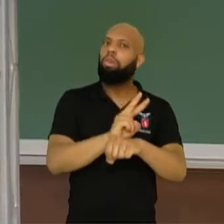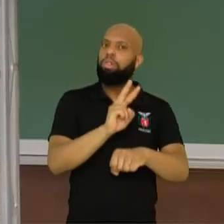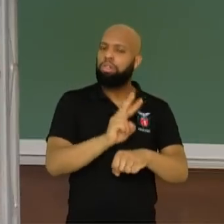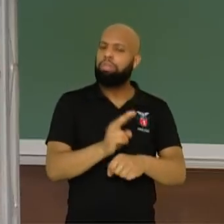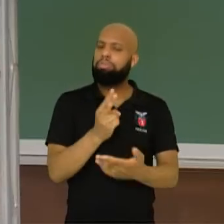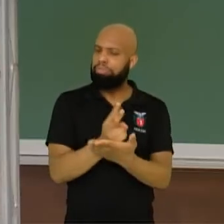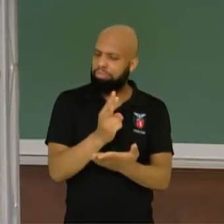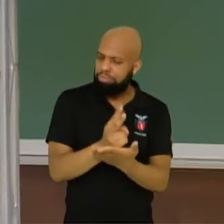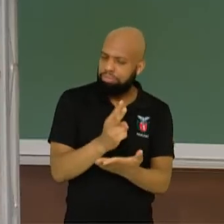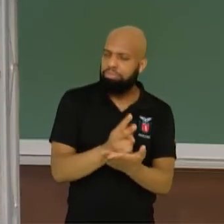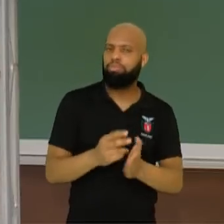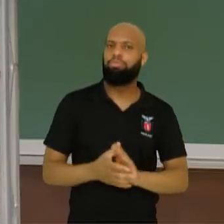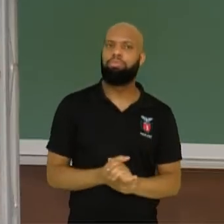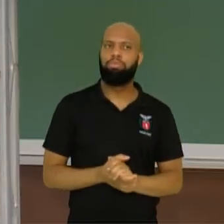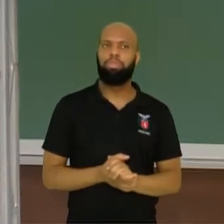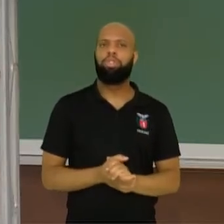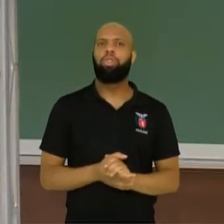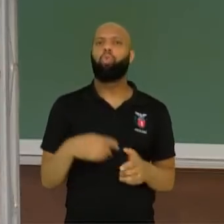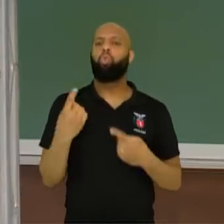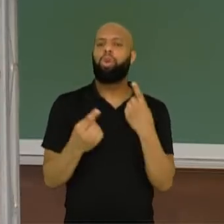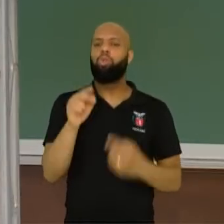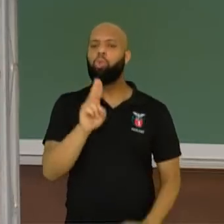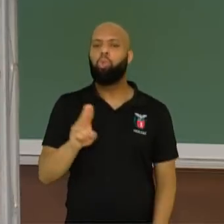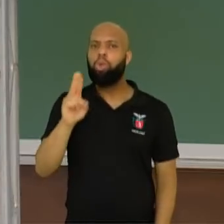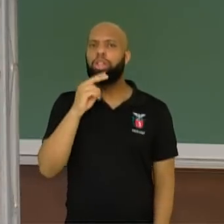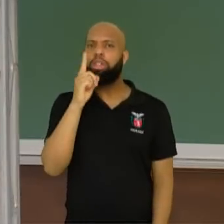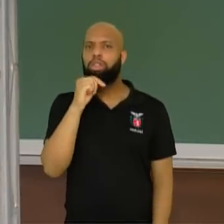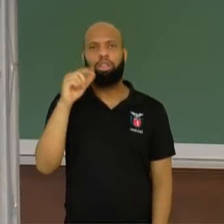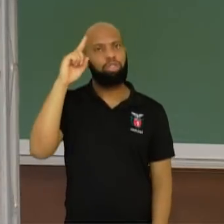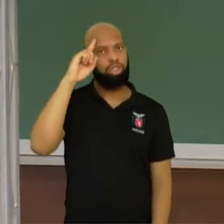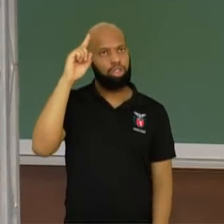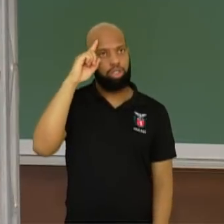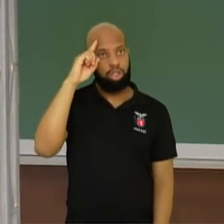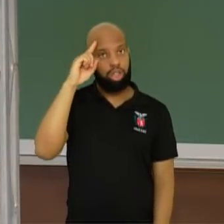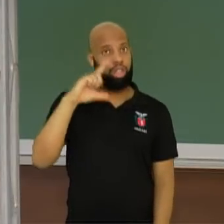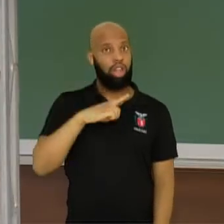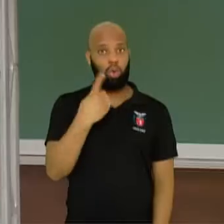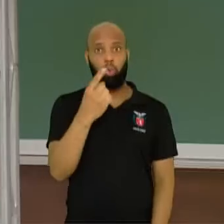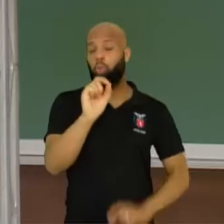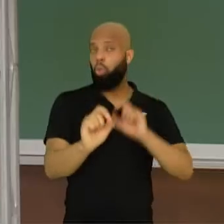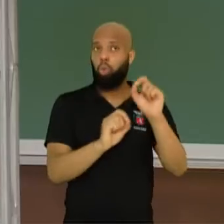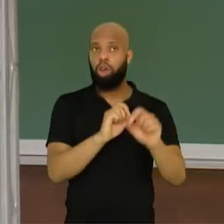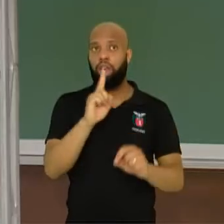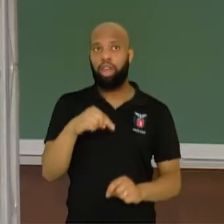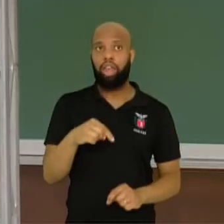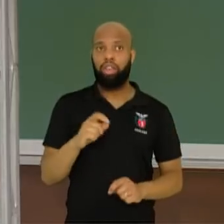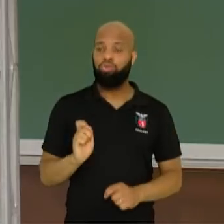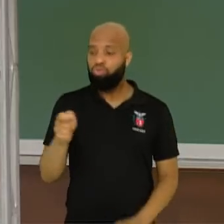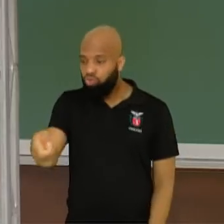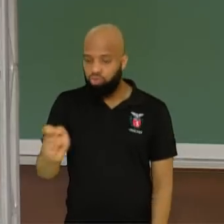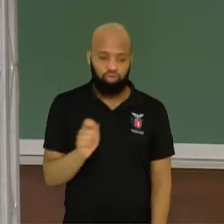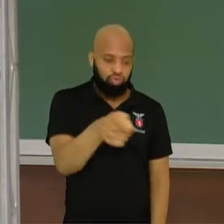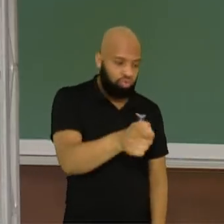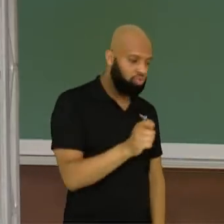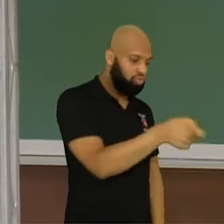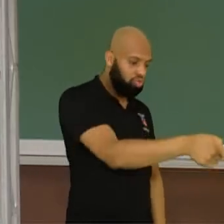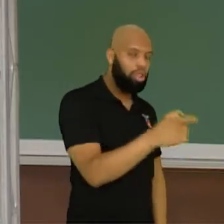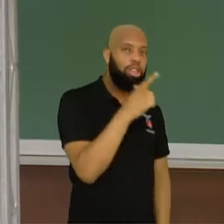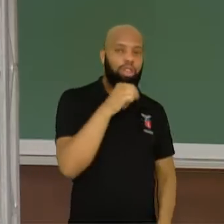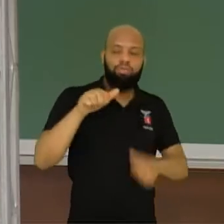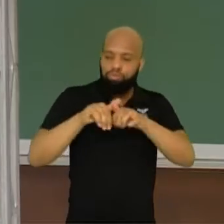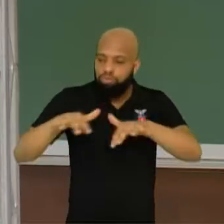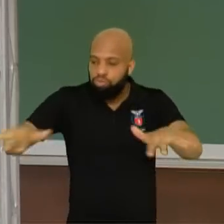plantas utilizam também esse líquido para os seus processos. Então, ela é essencial para a vida. Fora isso, para